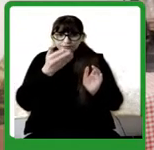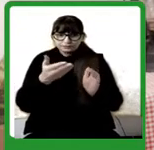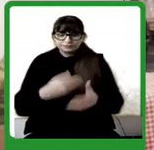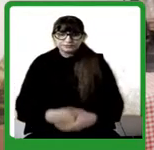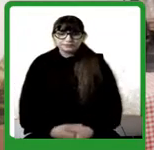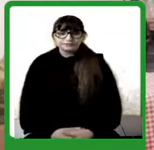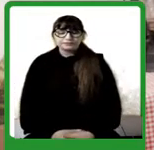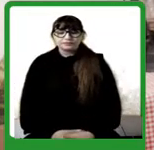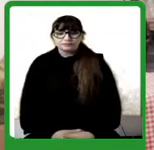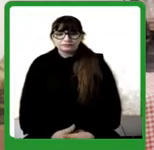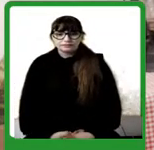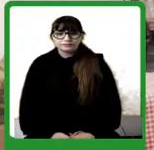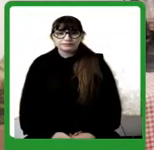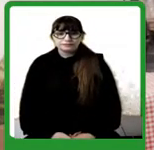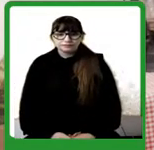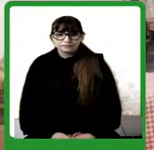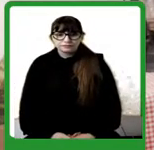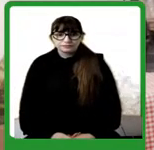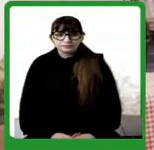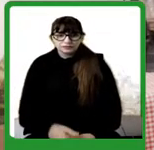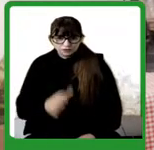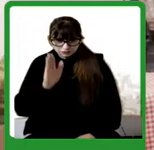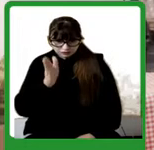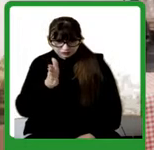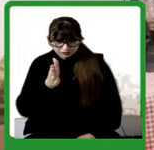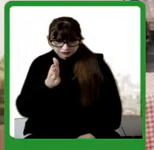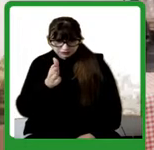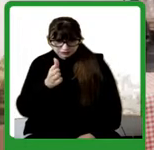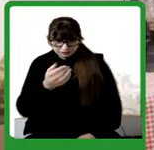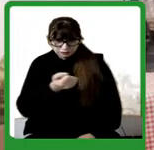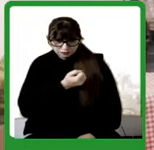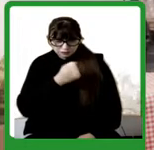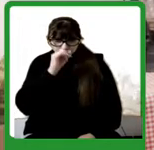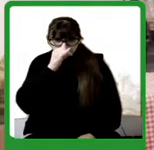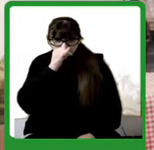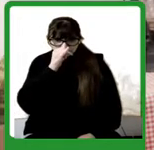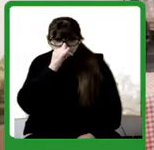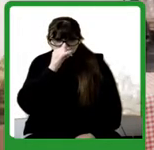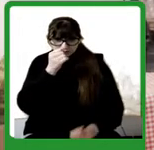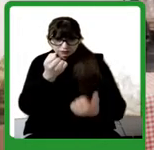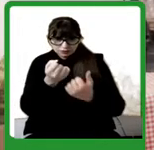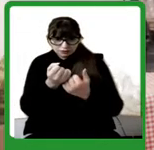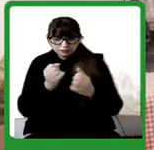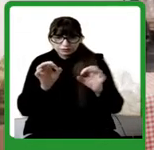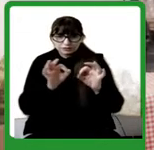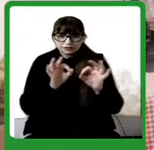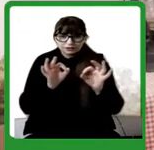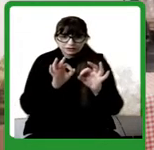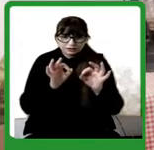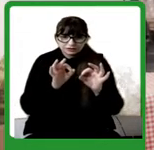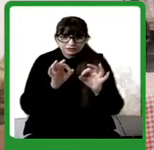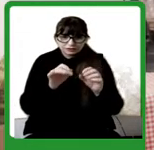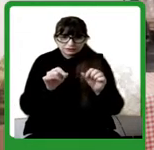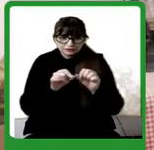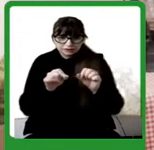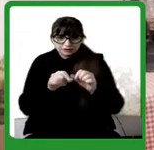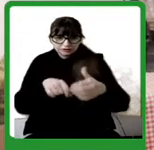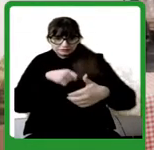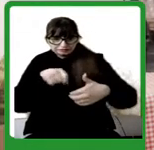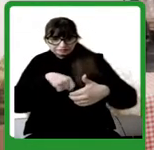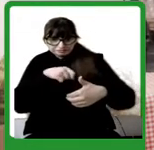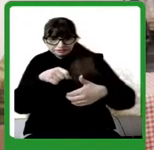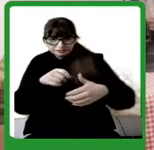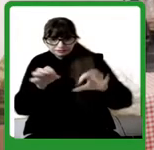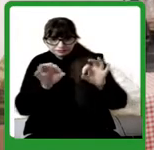Não, sim. Tu já matou porco, Rodrigo? Não. Nunca matou porco? Nunca matei. Mas nem ajudava, nada? Nunca ajudou a fazer torresmo? Não, quando ele matava porco, sim. Isso